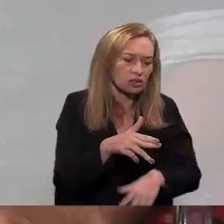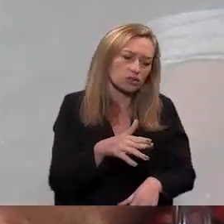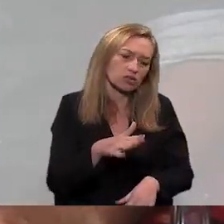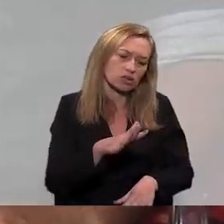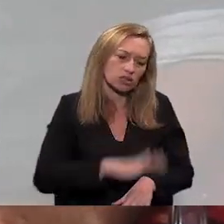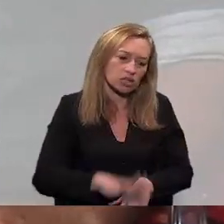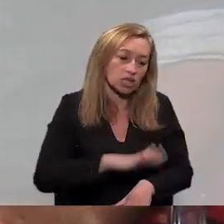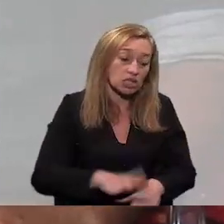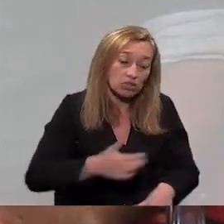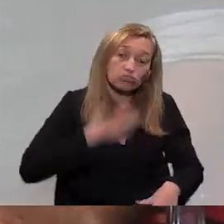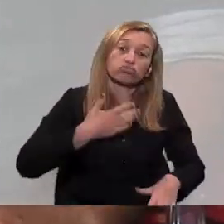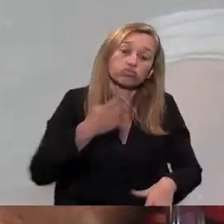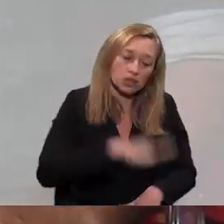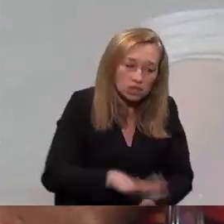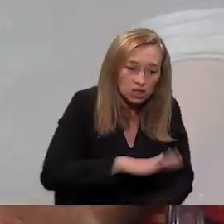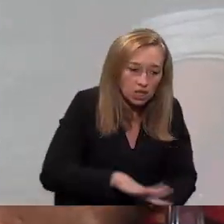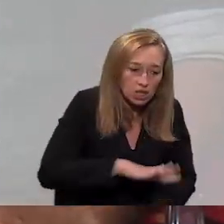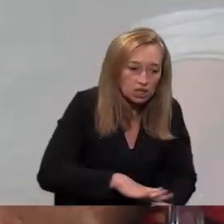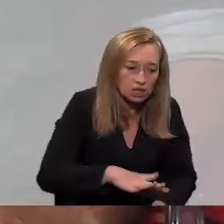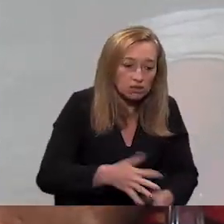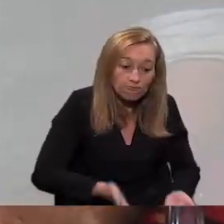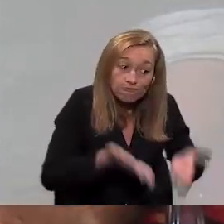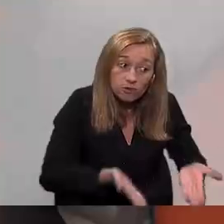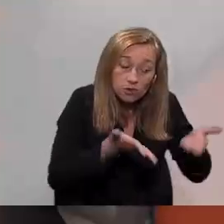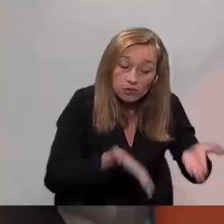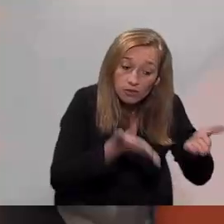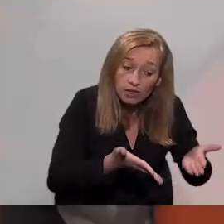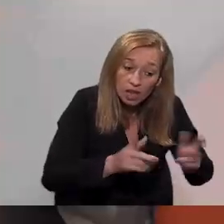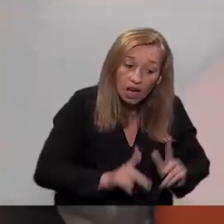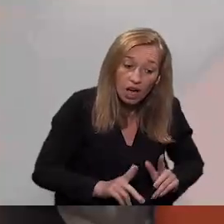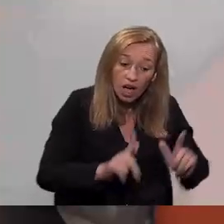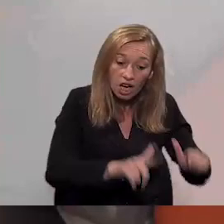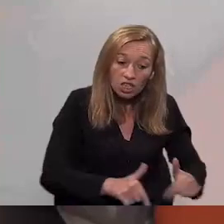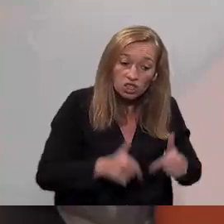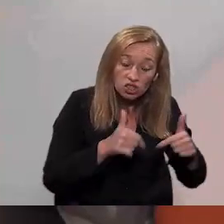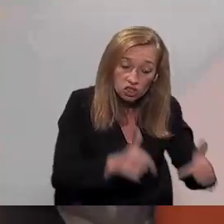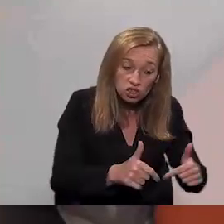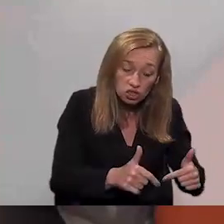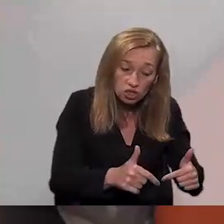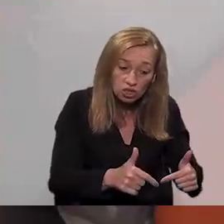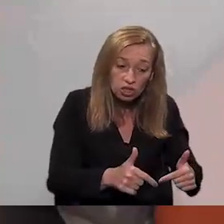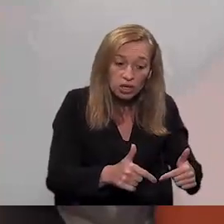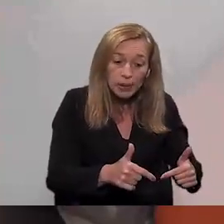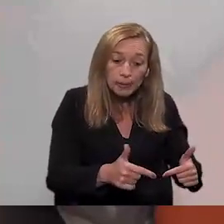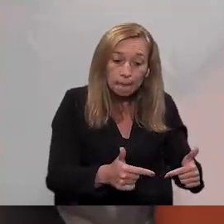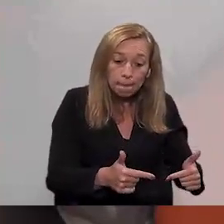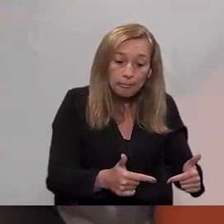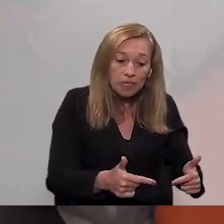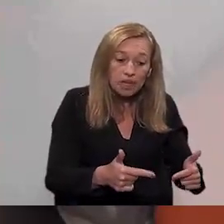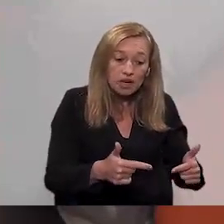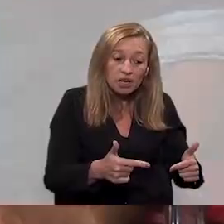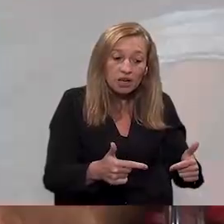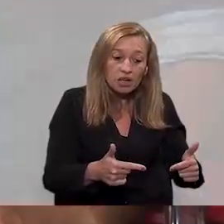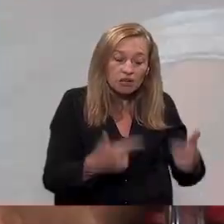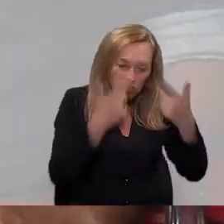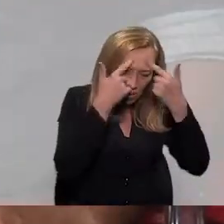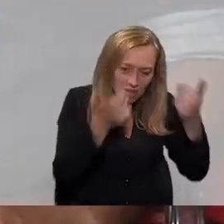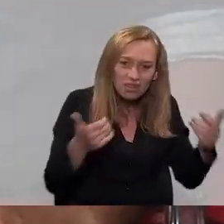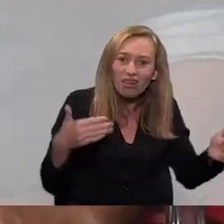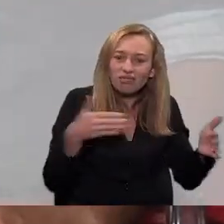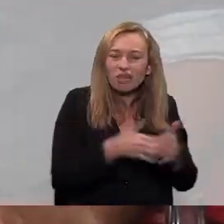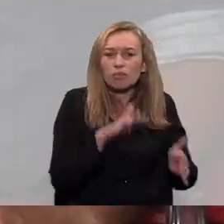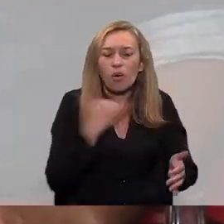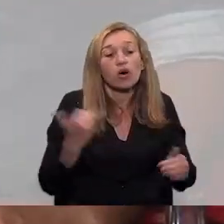infantis, que acaba assustando as crianças e incentivando elas a cometerem atos, né, que podem causar até a